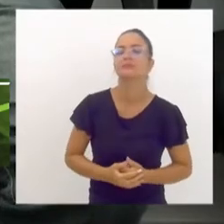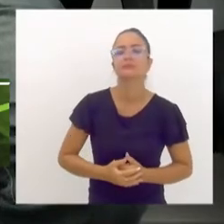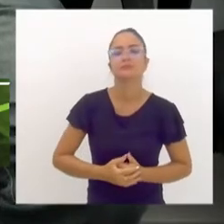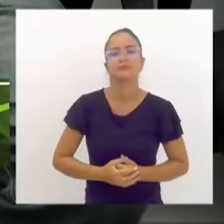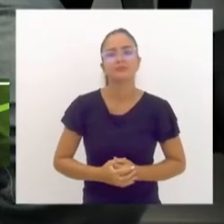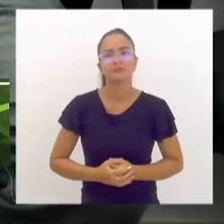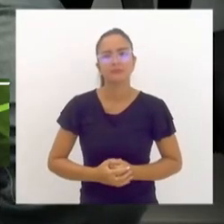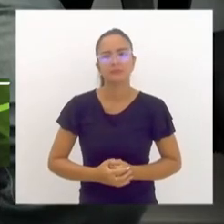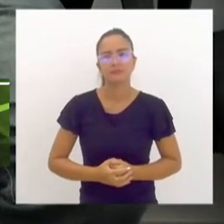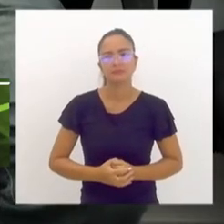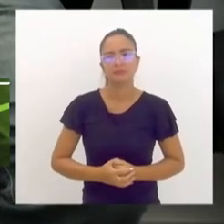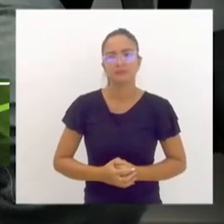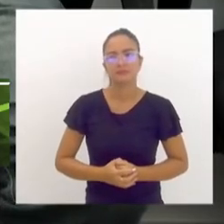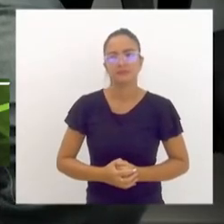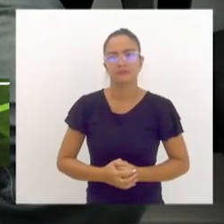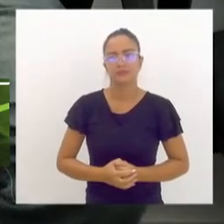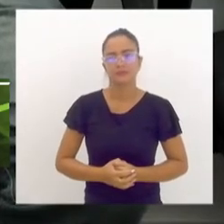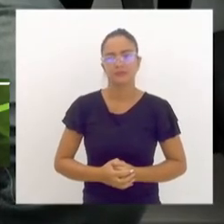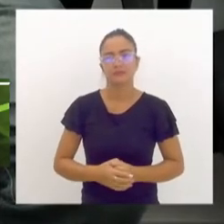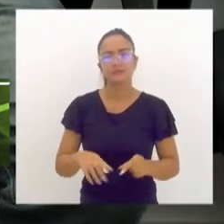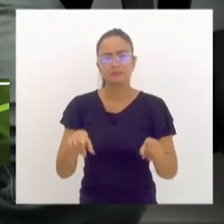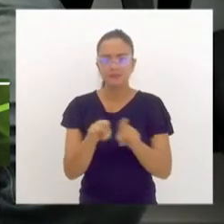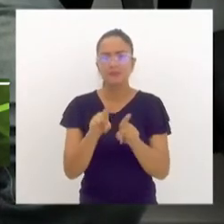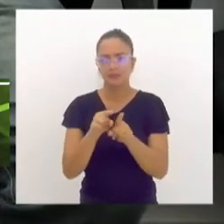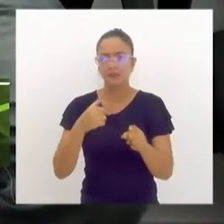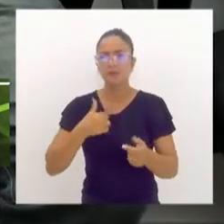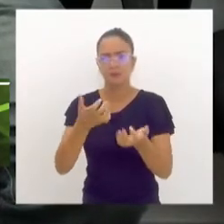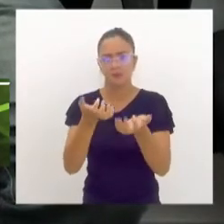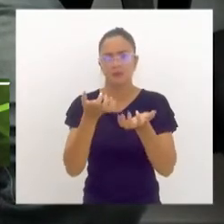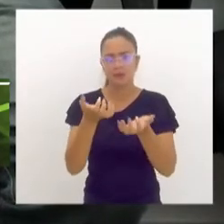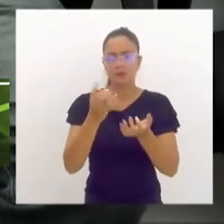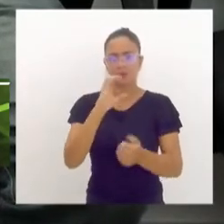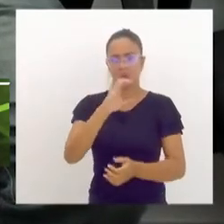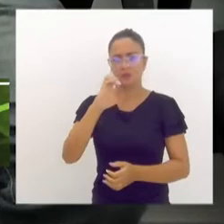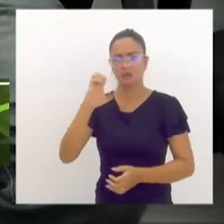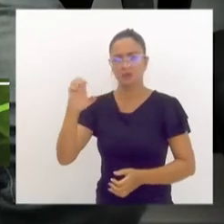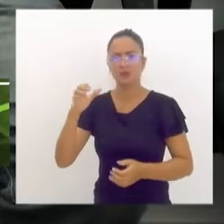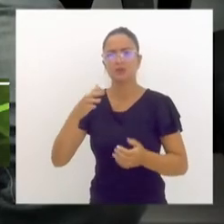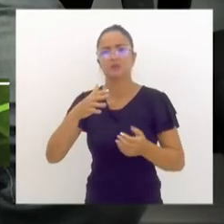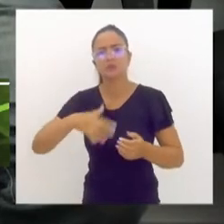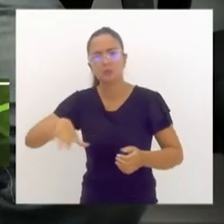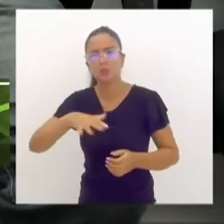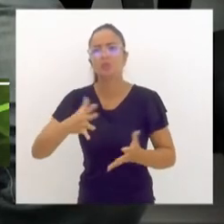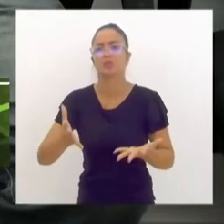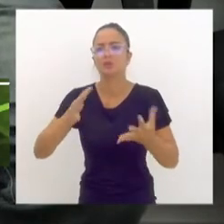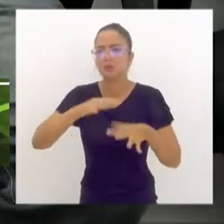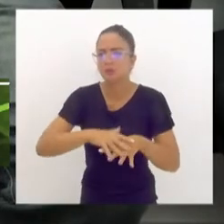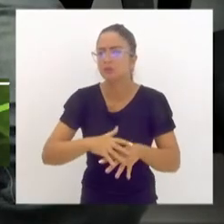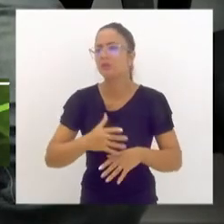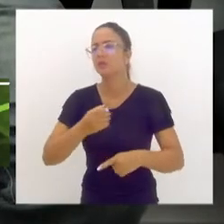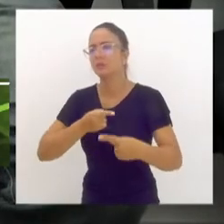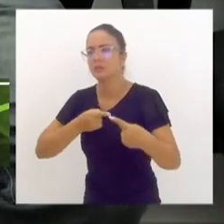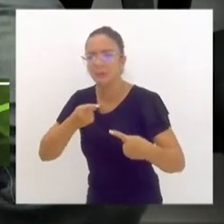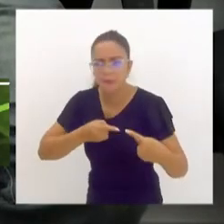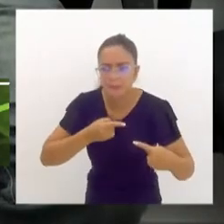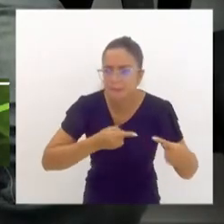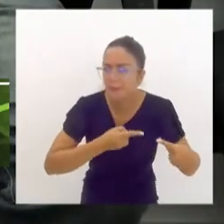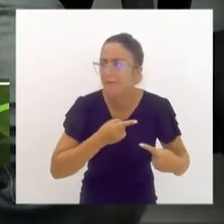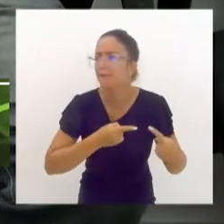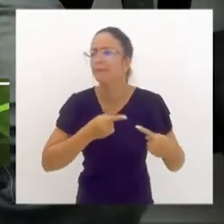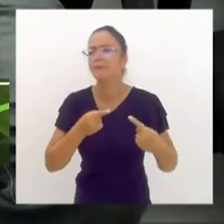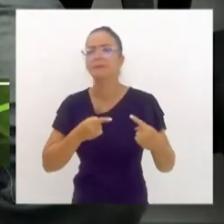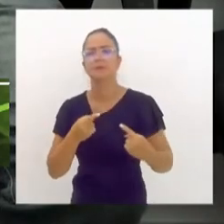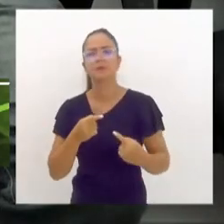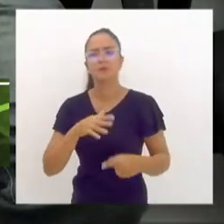faço votos de sucesso à comissão com relação à inclusão e às deliberações, principalmente na